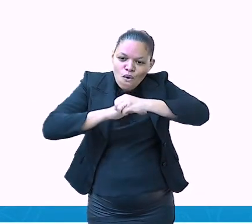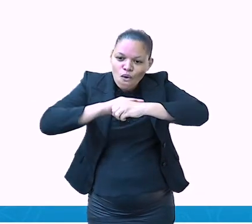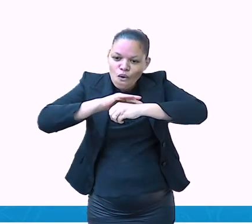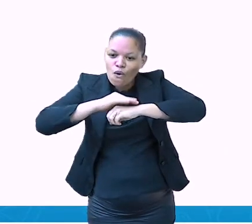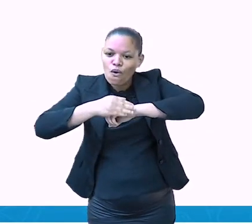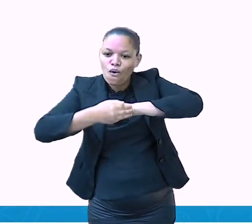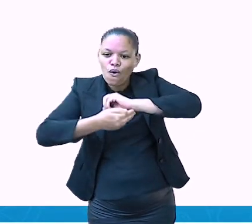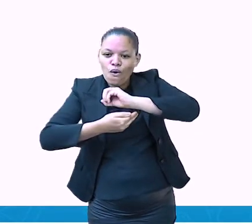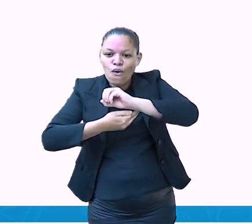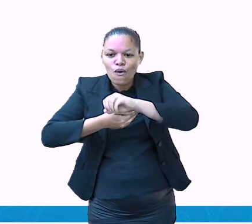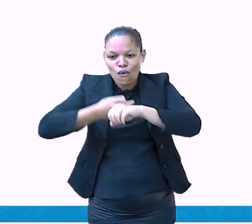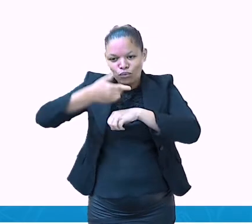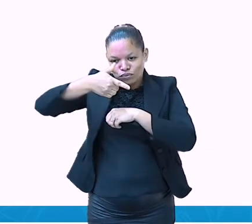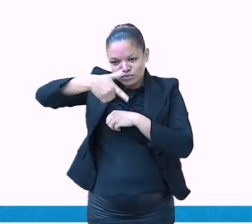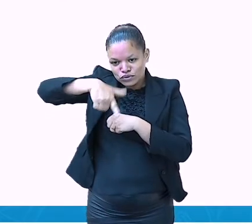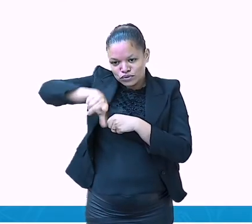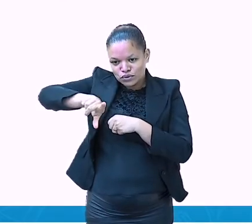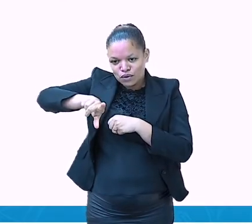animal.